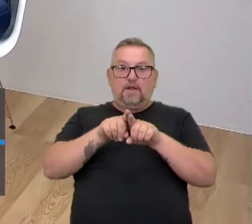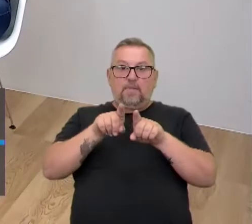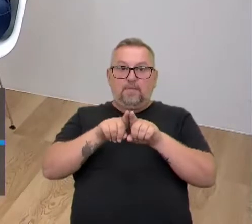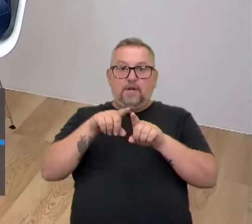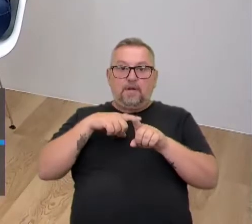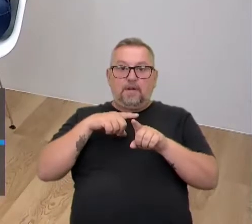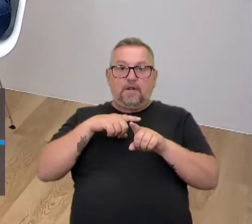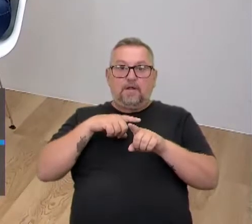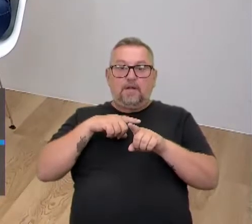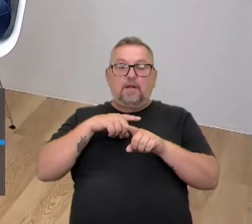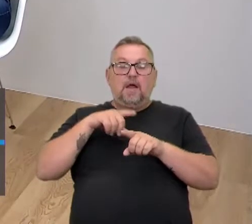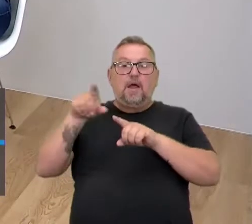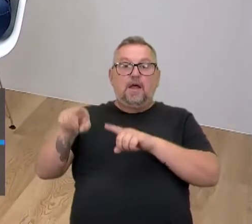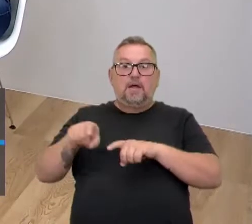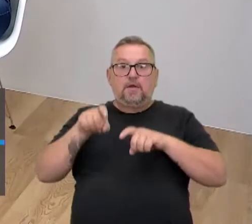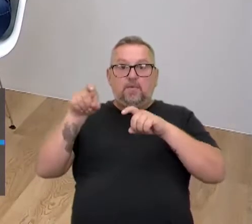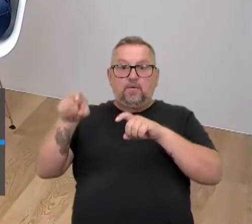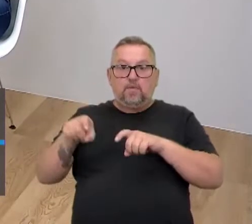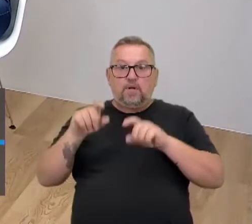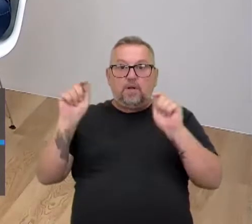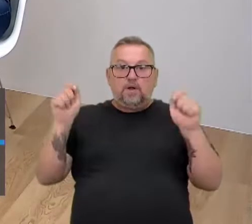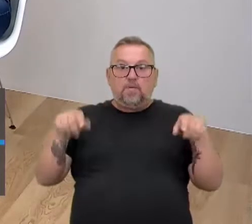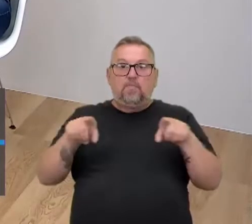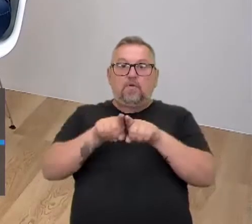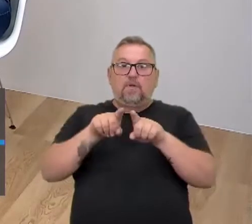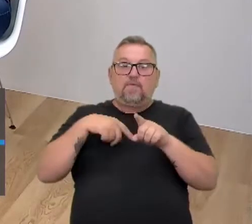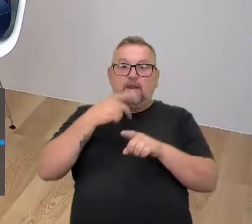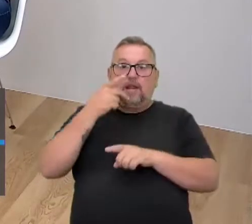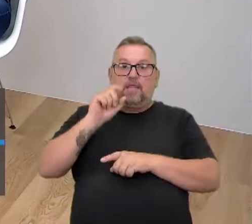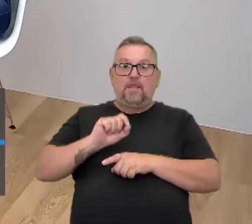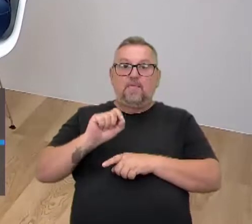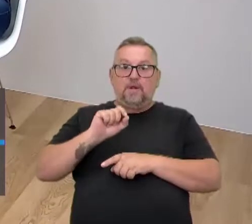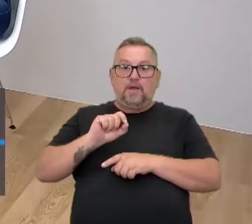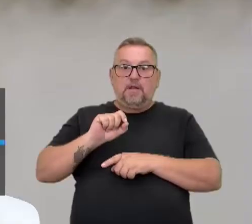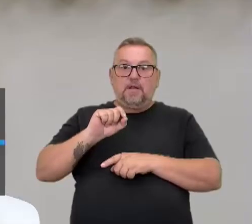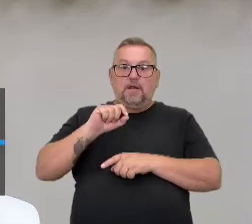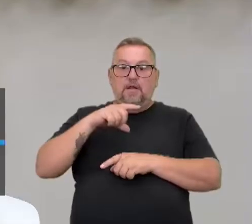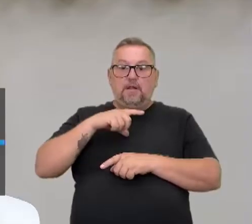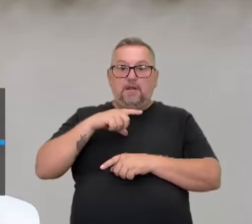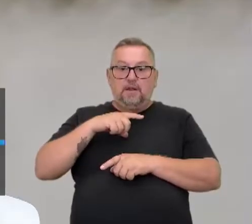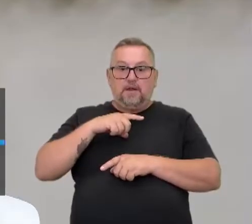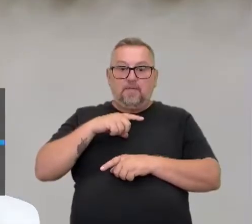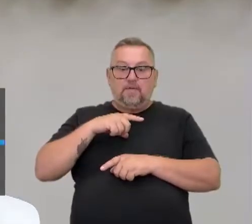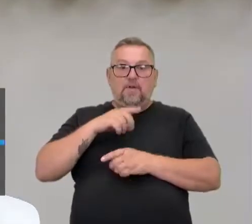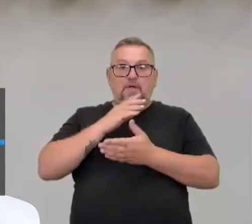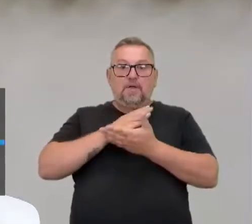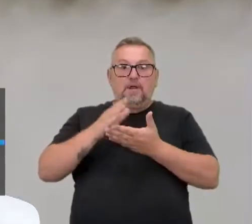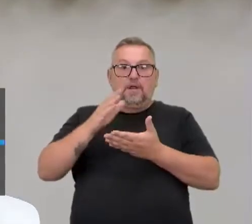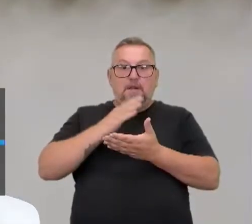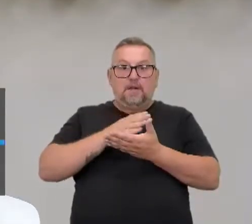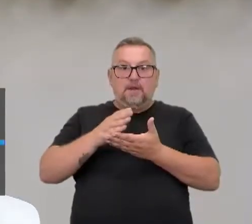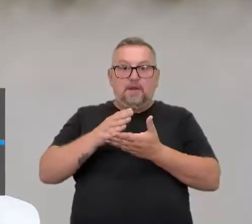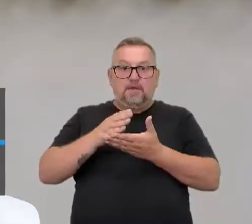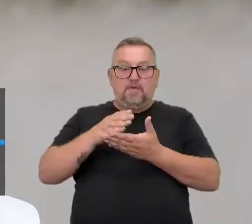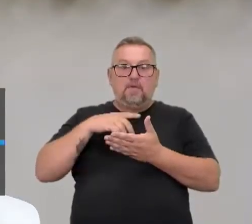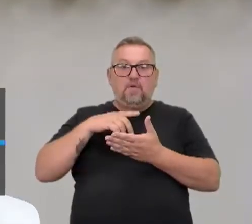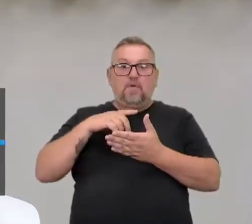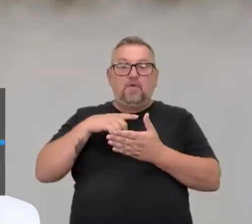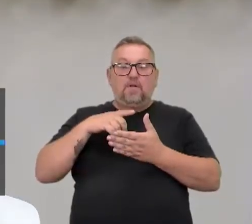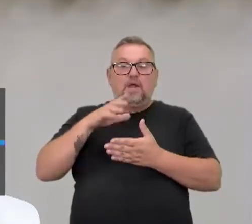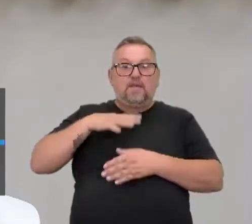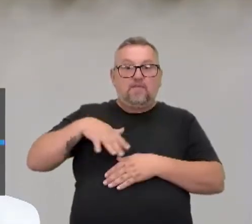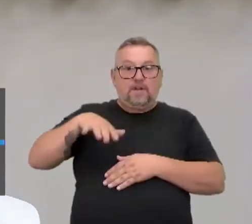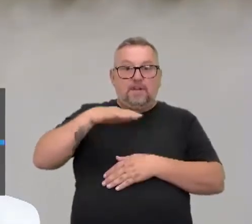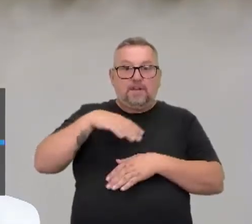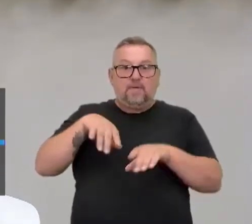da agricultura, eu posso dizer, nesse caso, que teve um início da